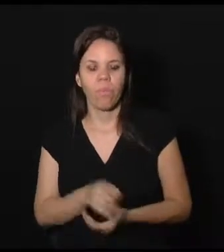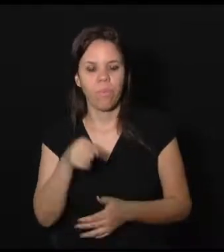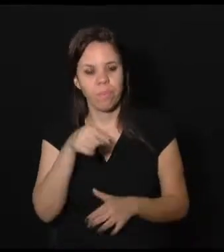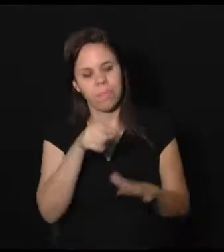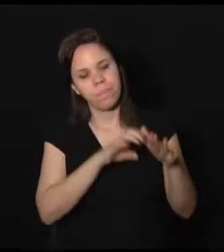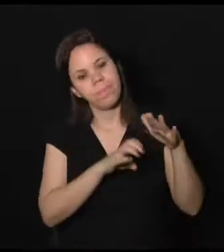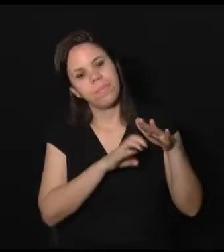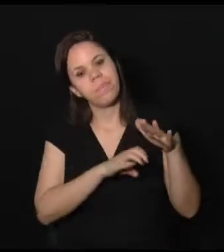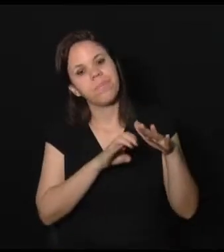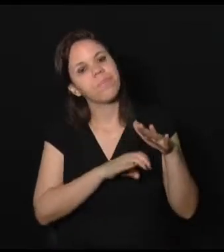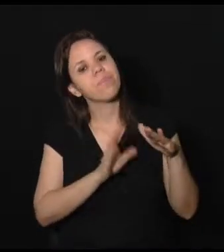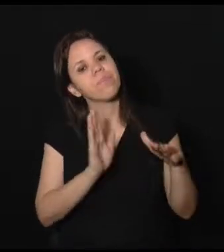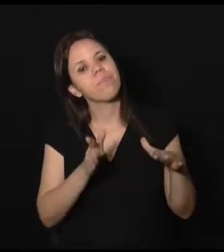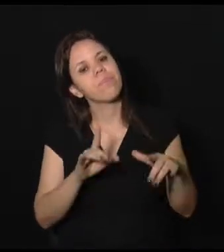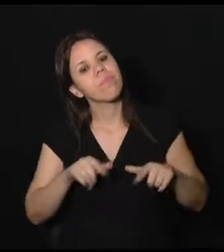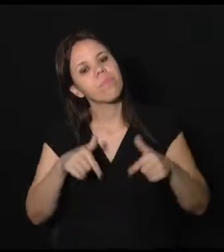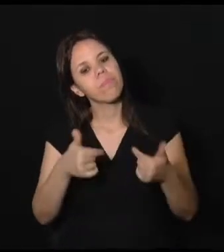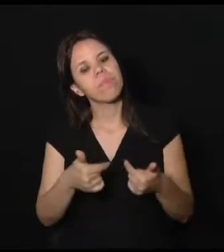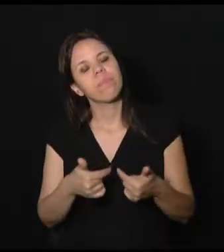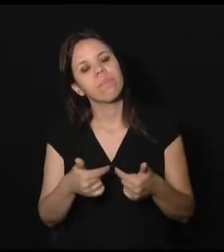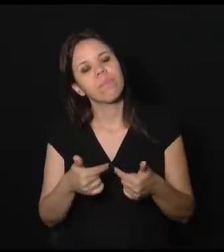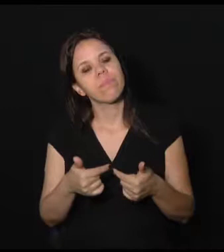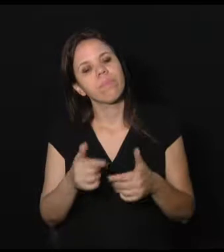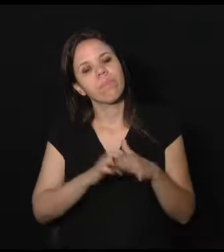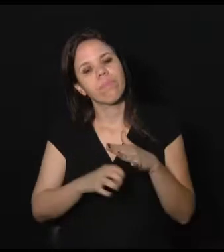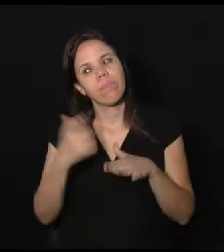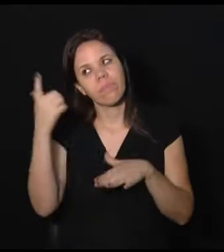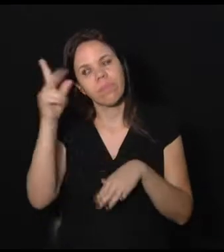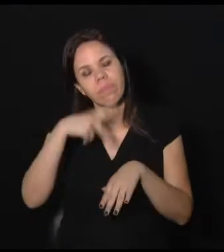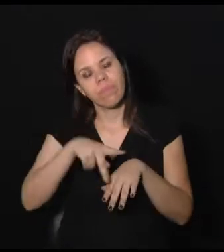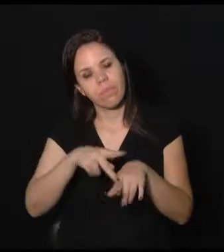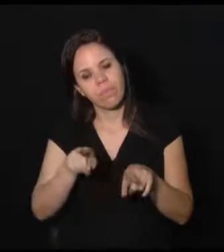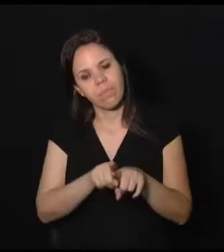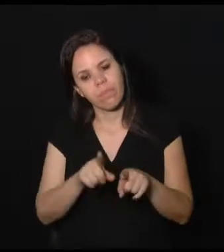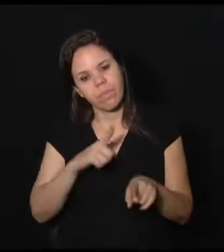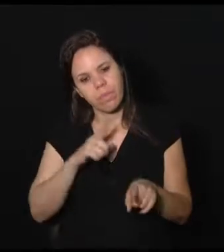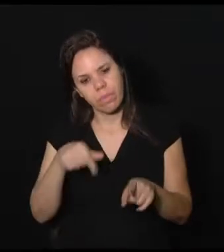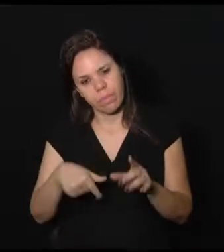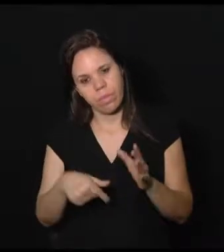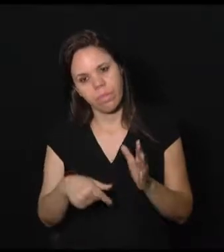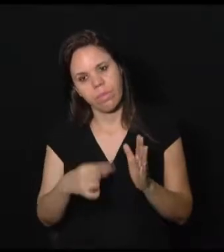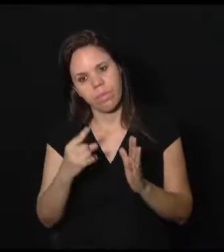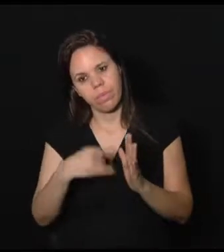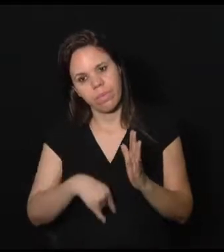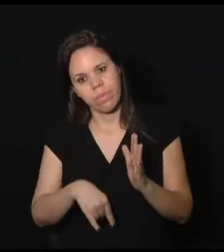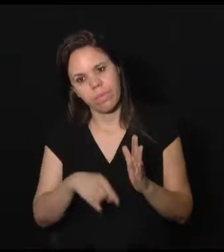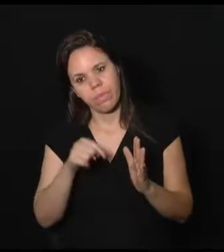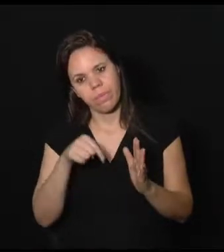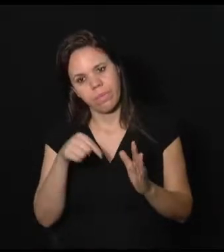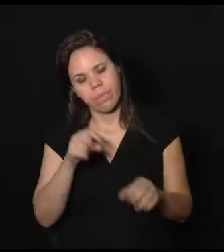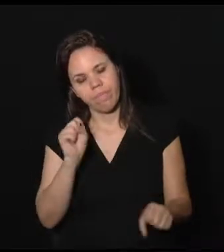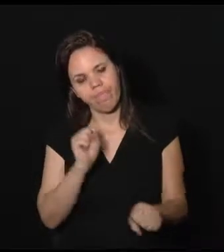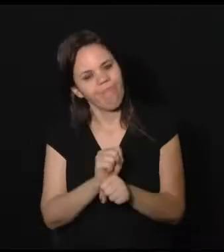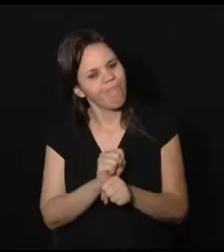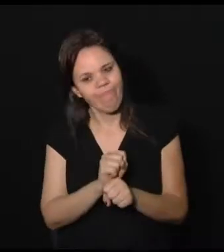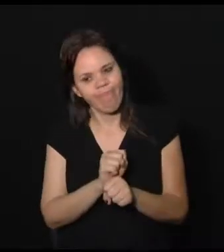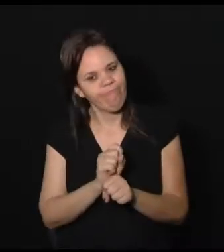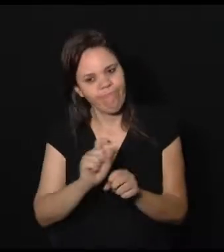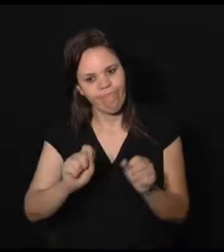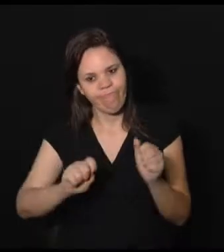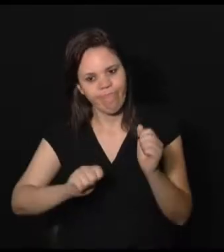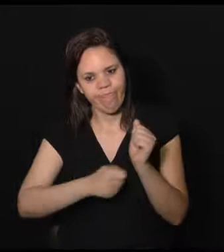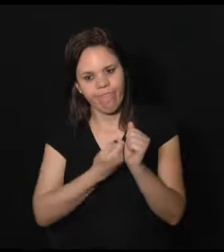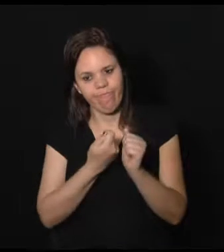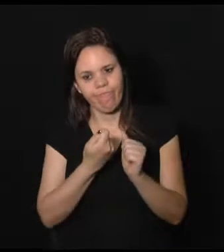empresa, que já atuava no comércio exterior, ela teve a sua atividade suspensa, né? Porque